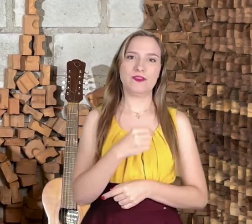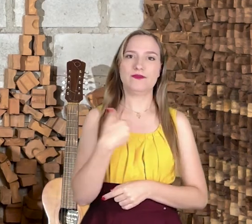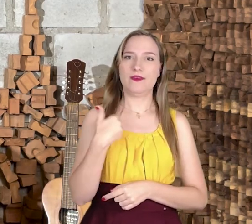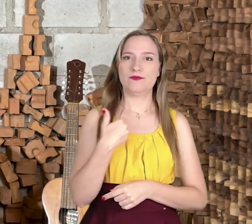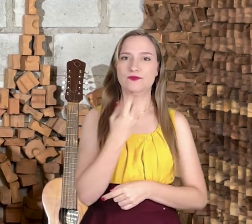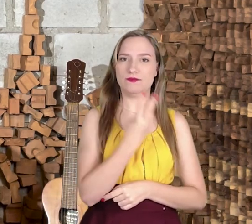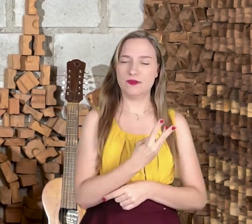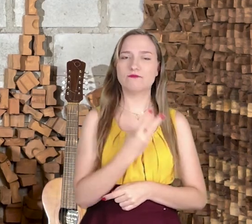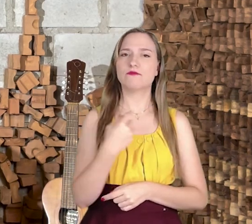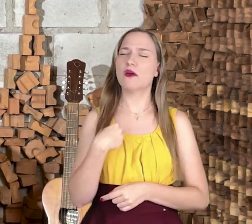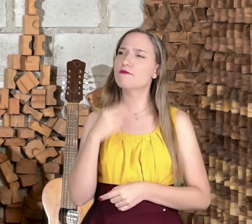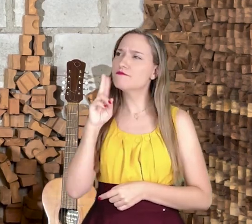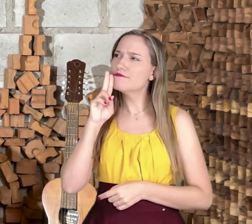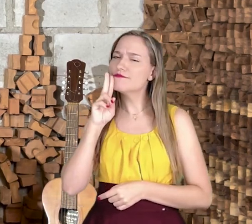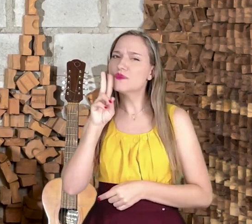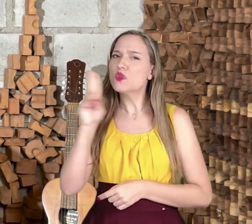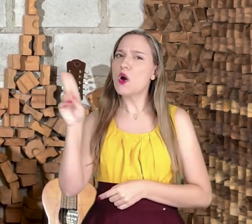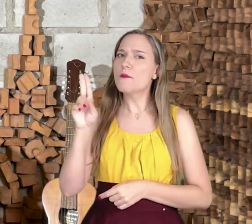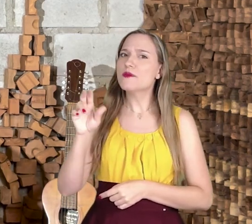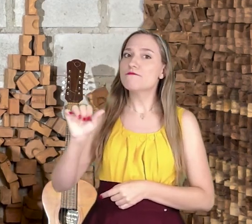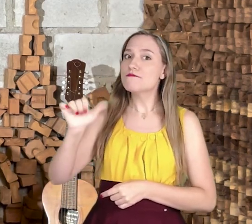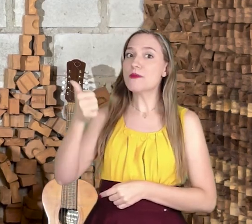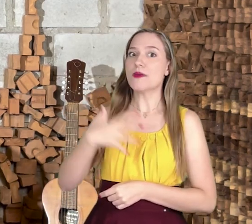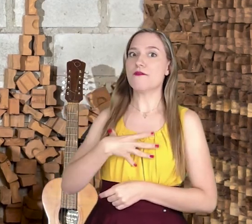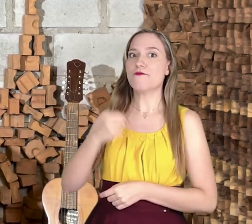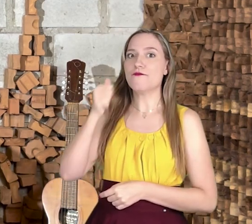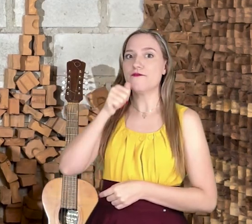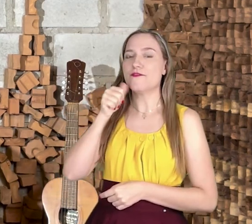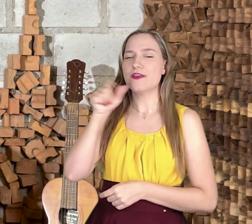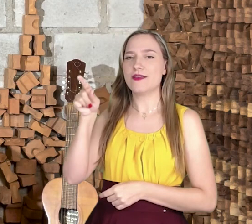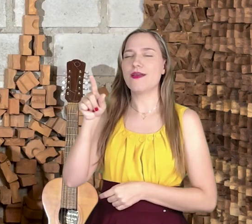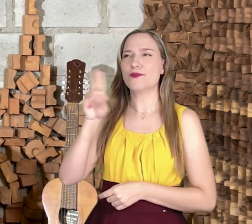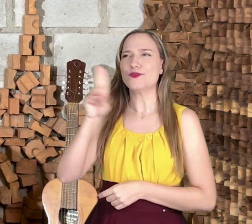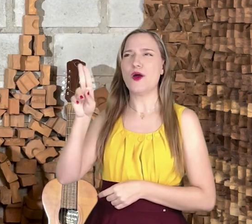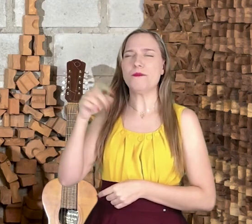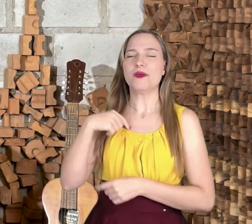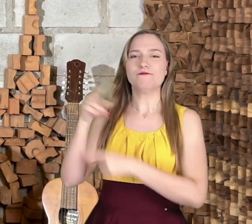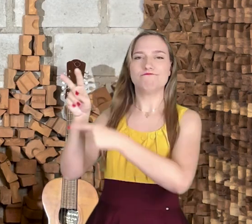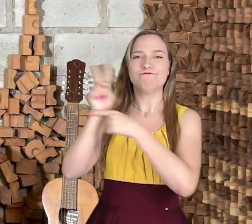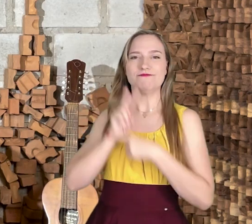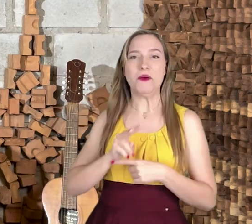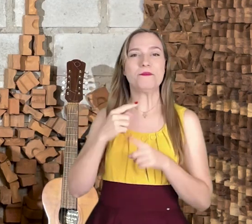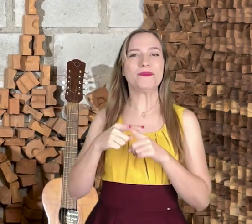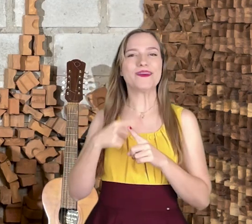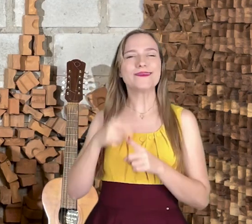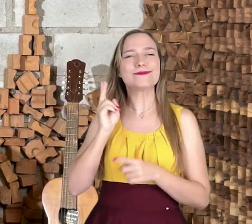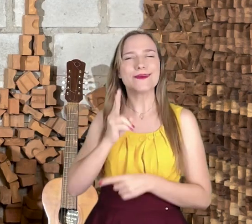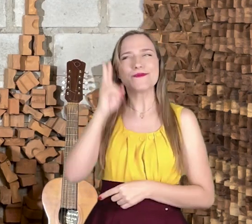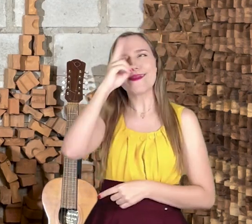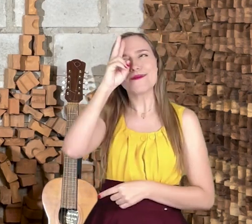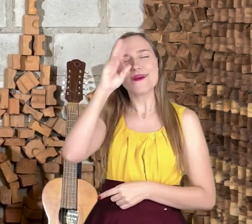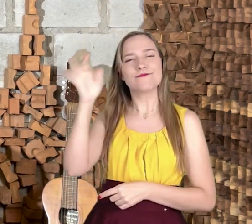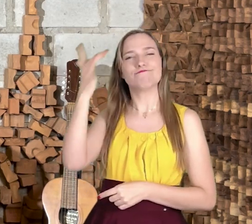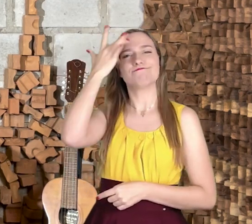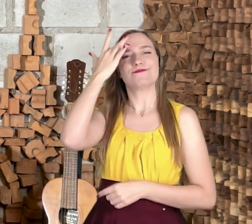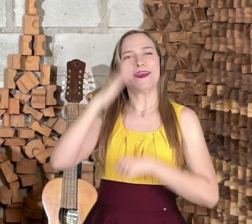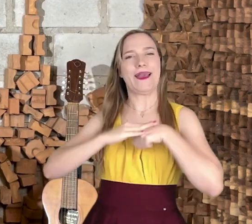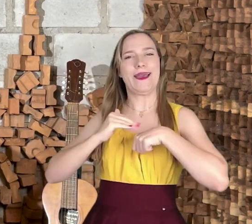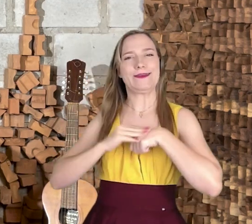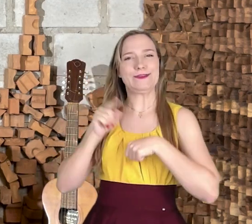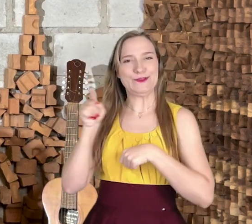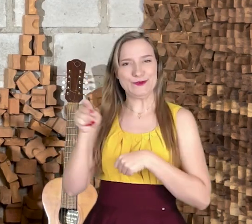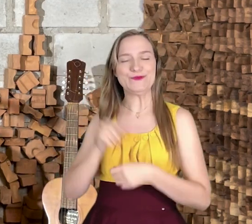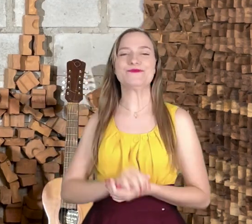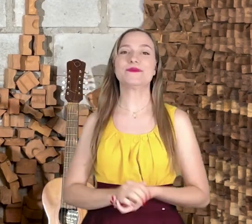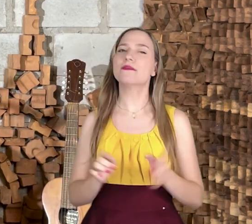adotei o nome dessa minha primeira filha como meu, para que eu sempre lembrasse dela antes de mim. E também significou essa trajetória